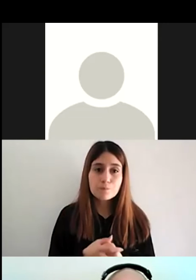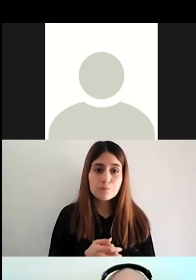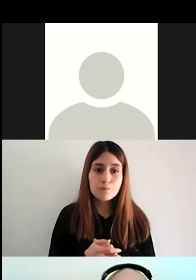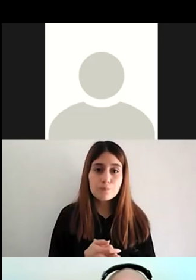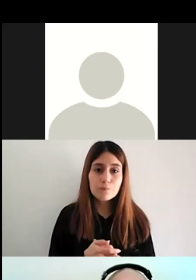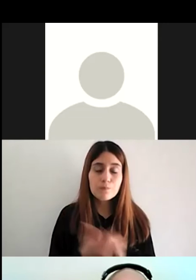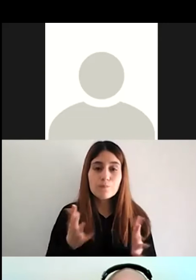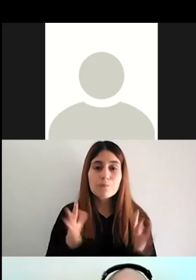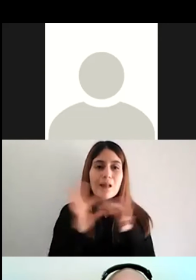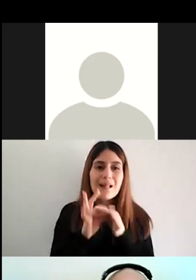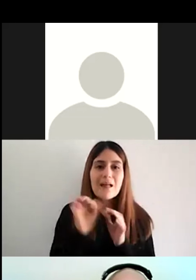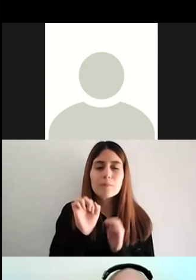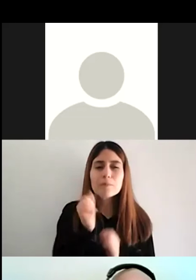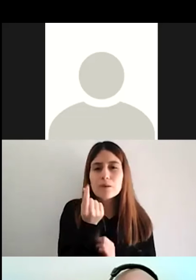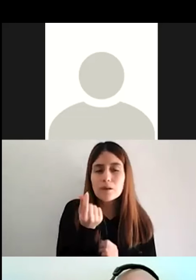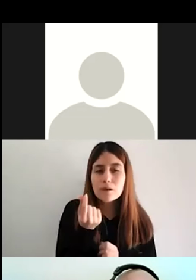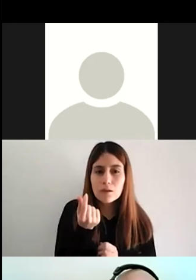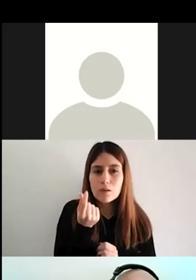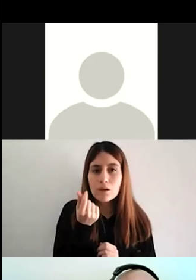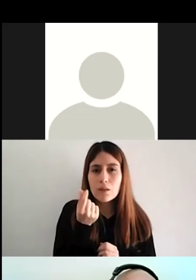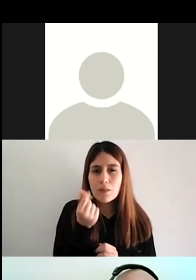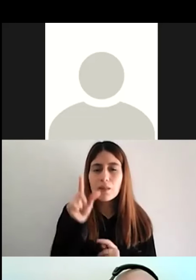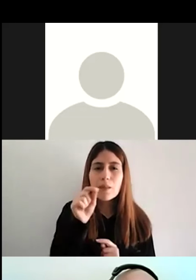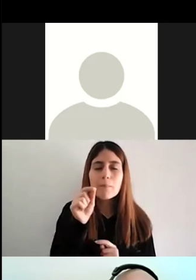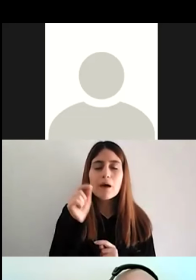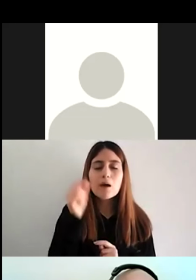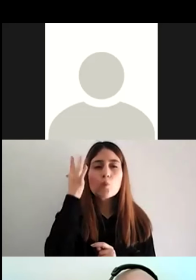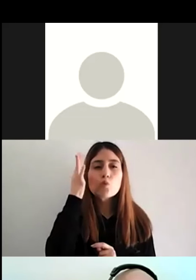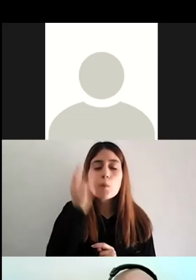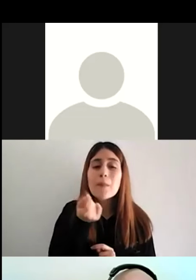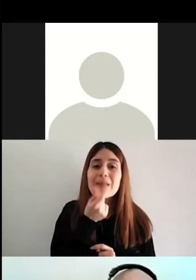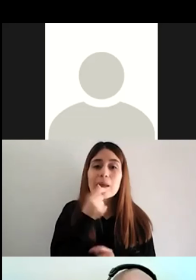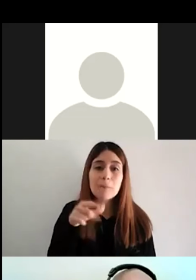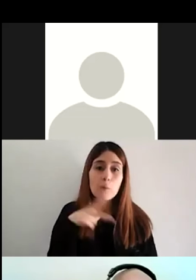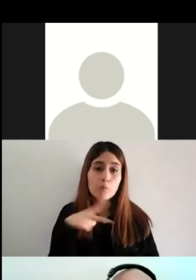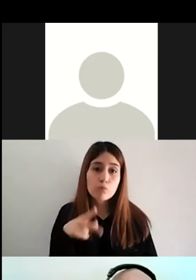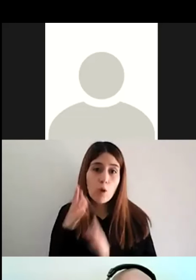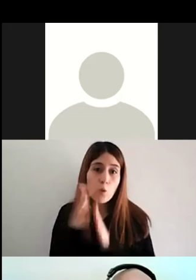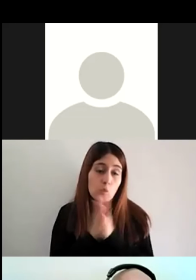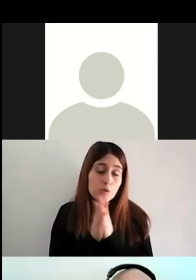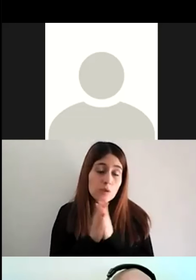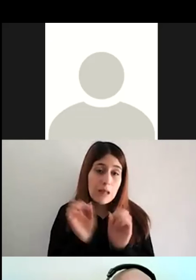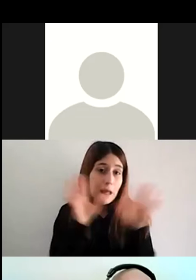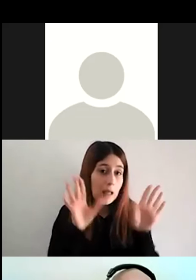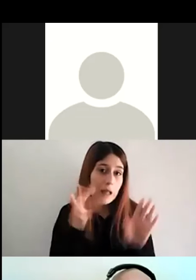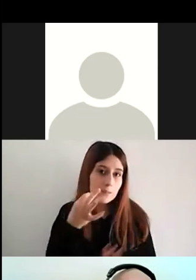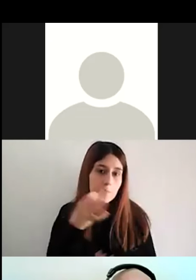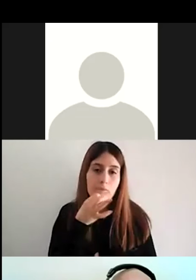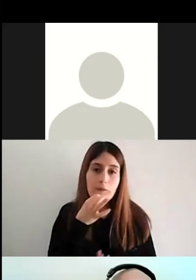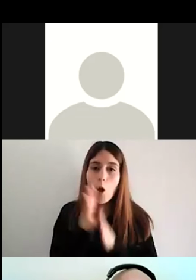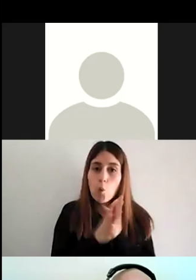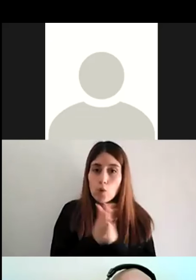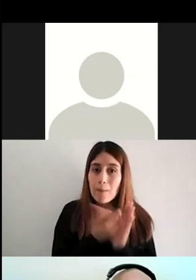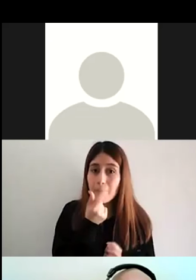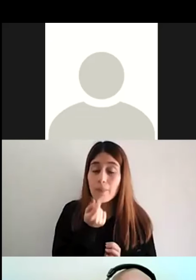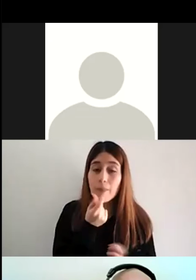Em termos de encargos e número de medicamentos em Portugal, em termos de utilização, obviamente, sempre em termos de utilização,